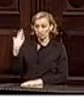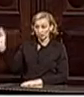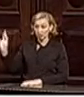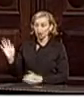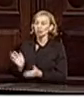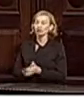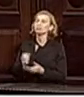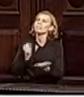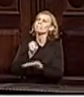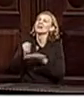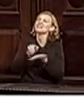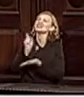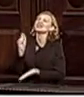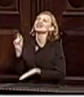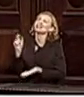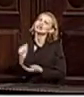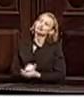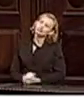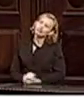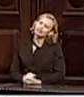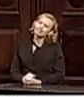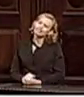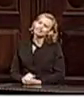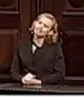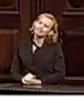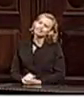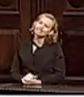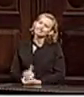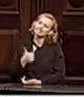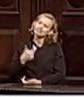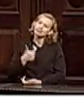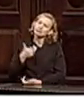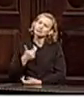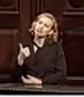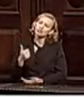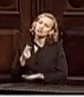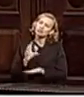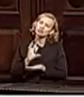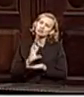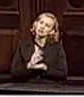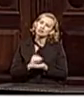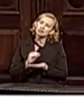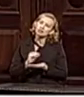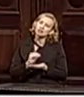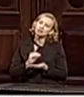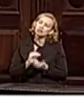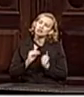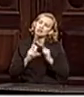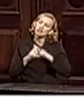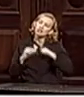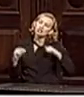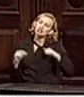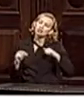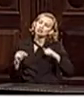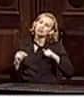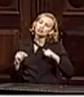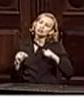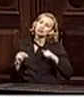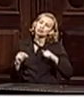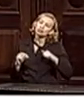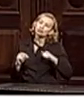Baseado em quê? Um dos primeiros artigos da Constituição